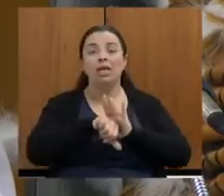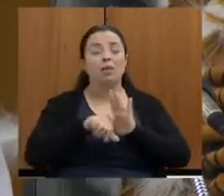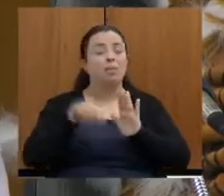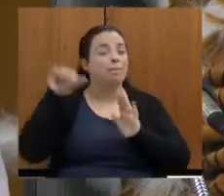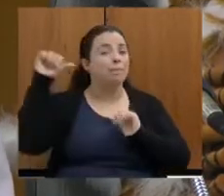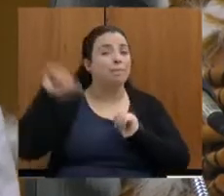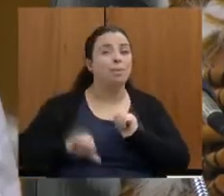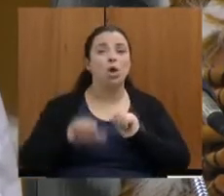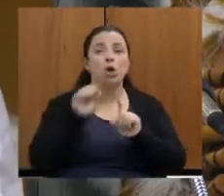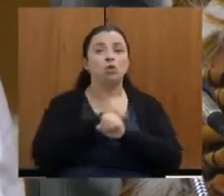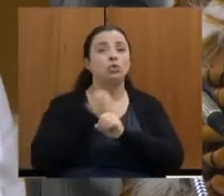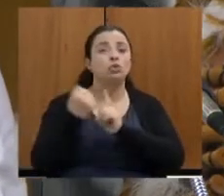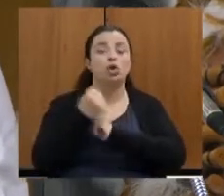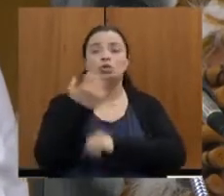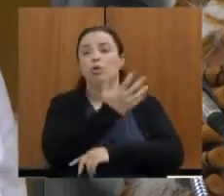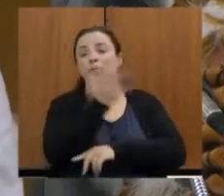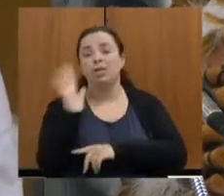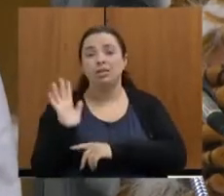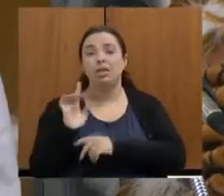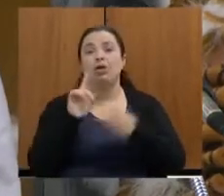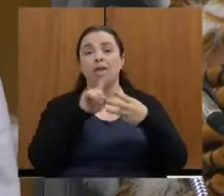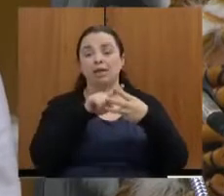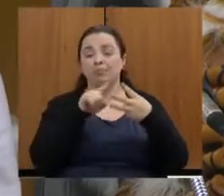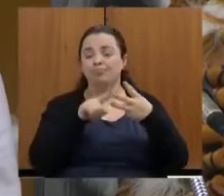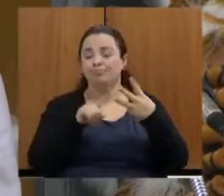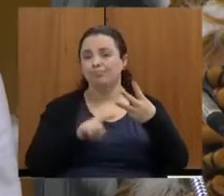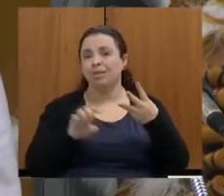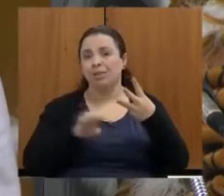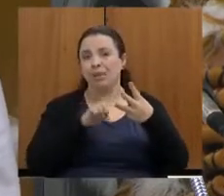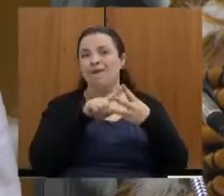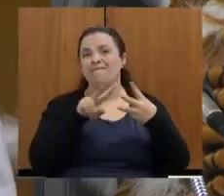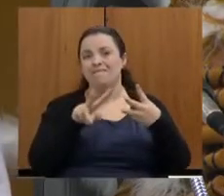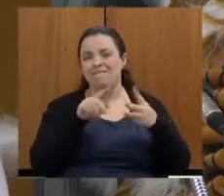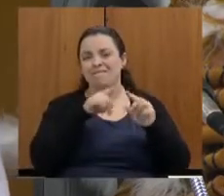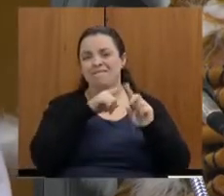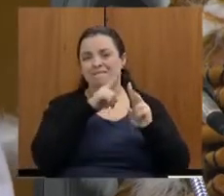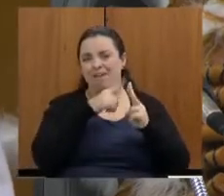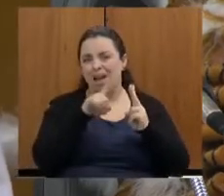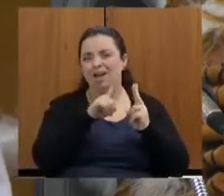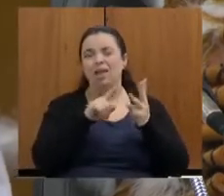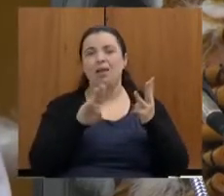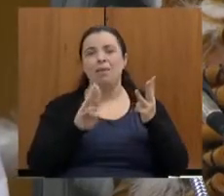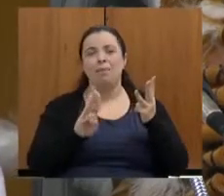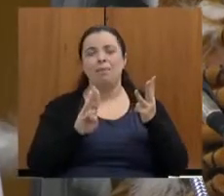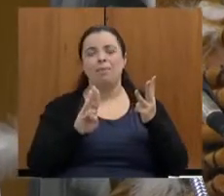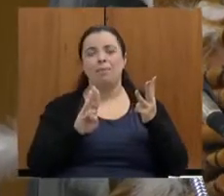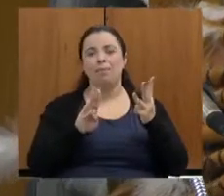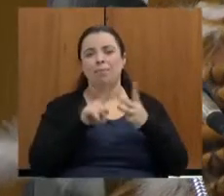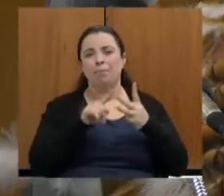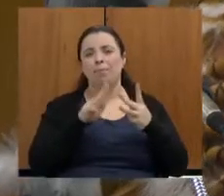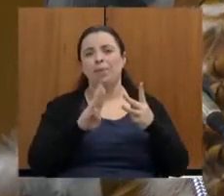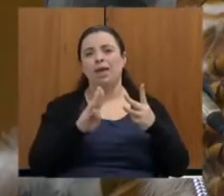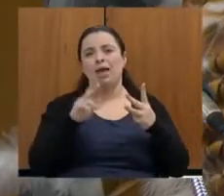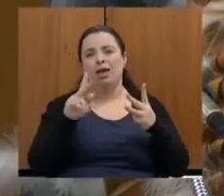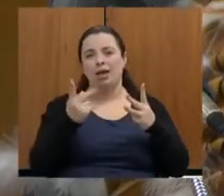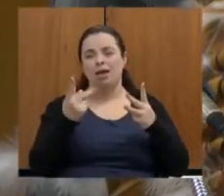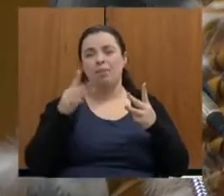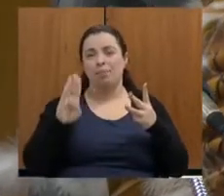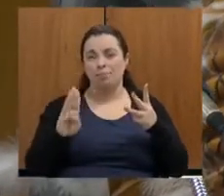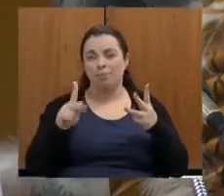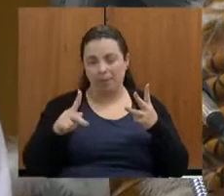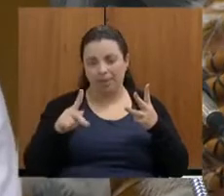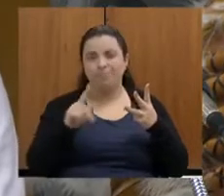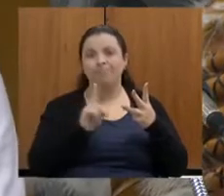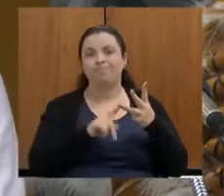mundo que aconteceu com as criminosas vale bhp e Samarco em Mariana e atingiu todo mundo na bacia do Rio